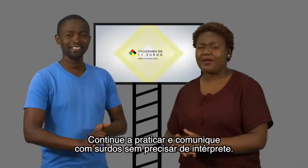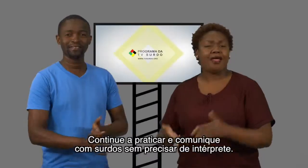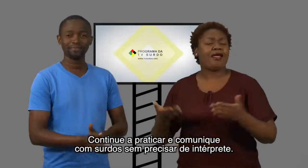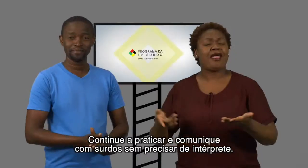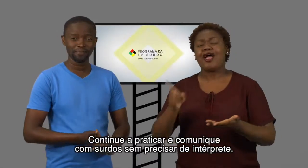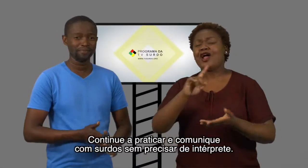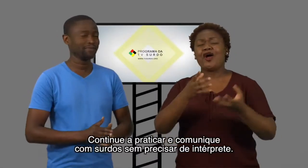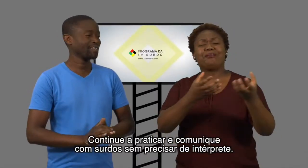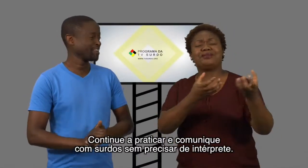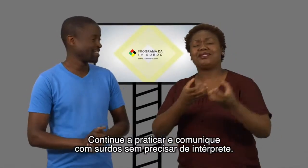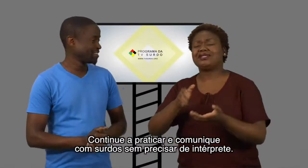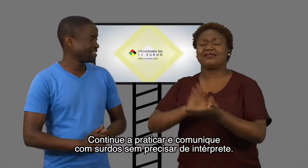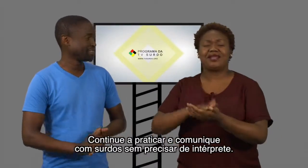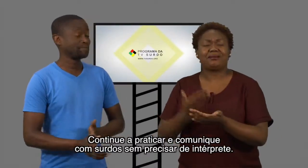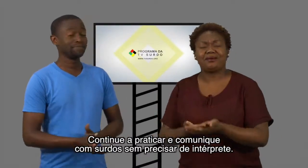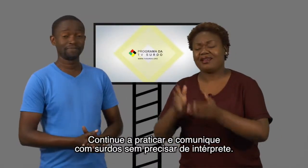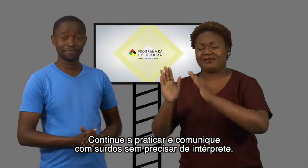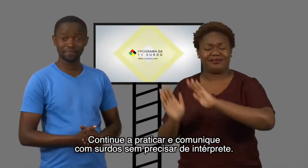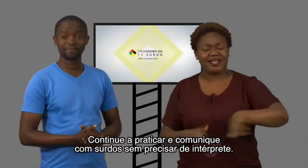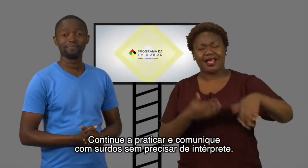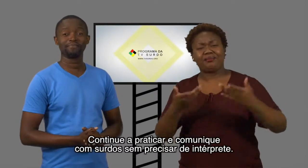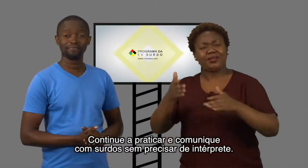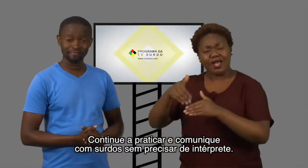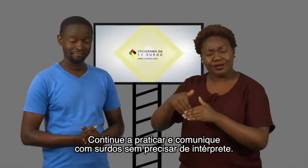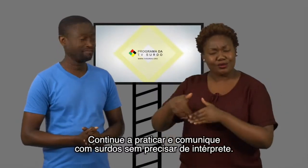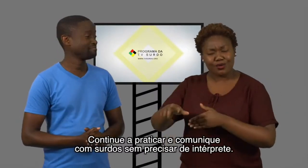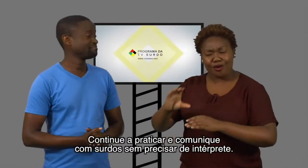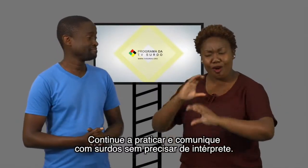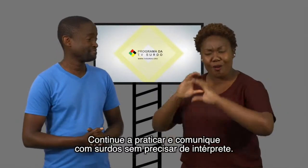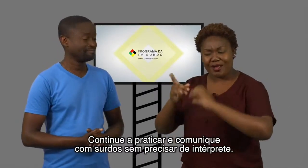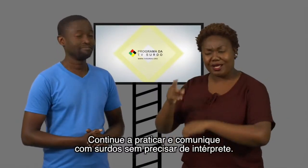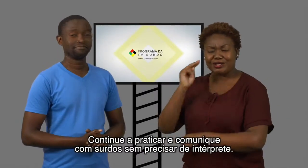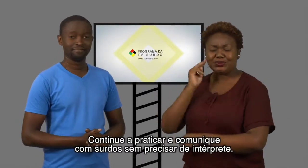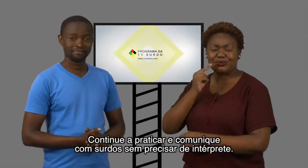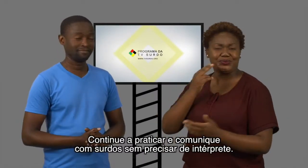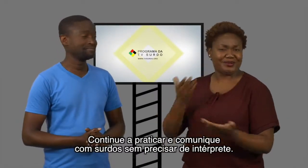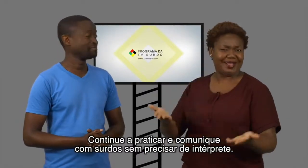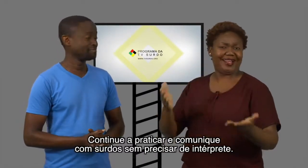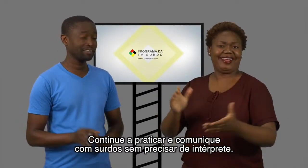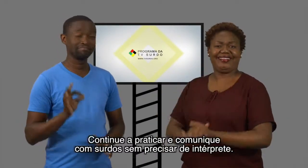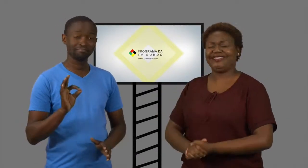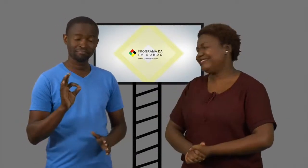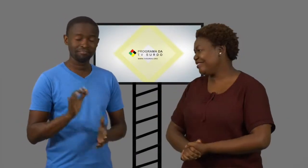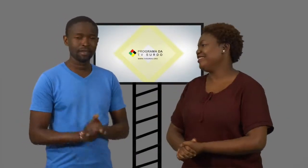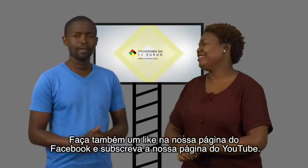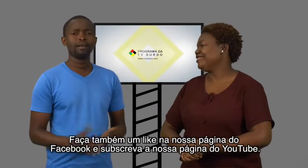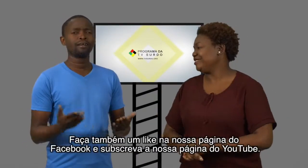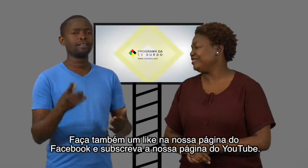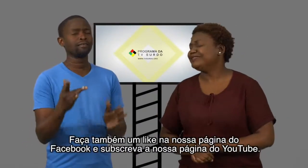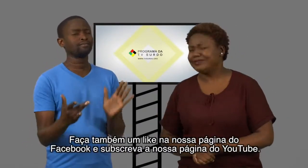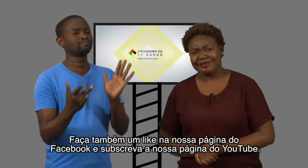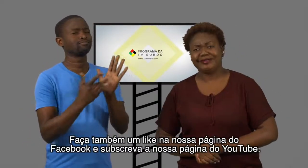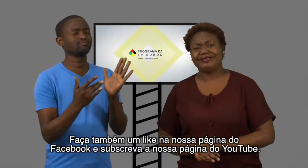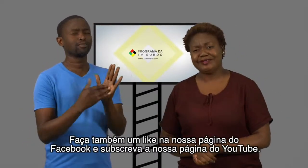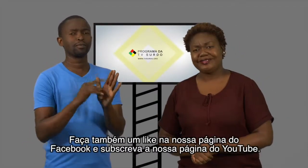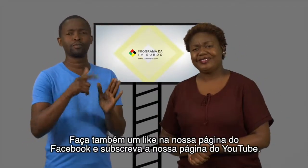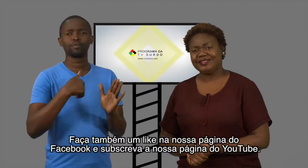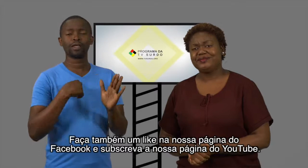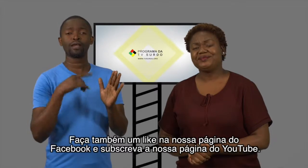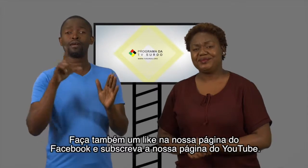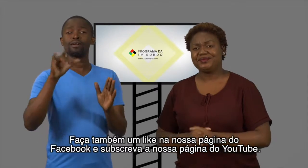casa. Continue a praticar e comunique com surdos sem precisar de intérprete. Faça também